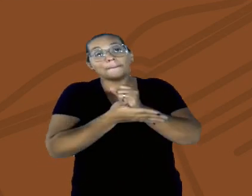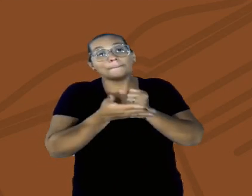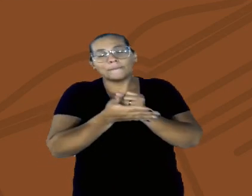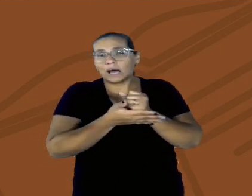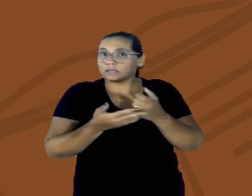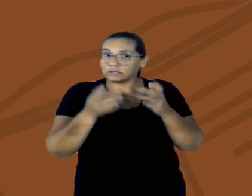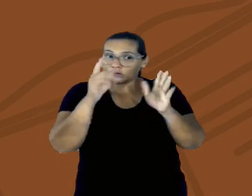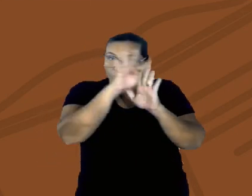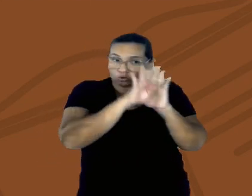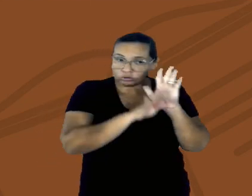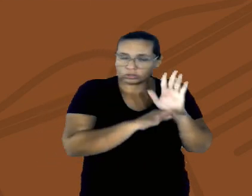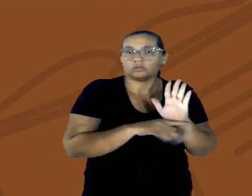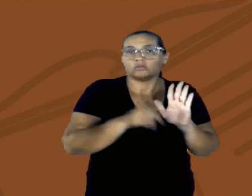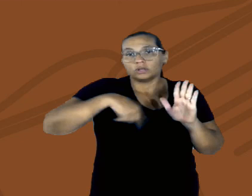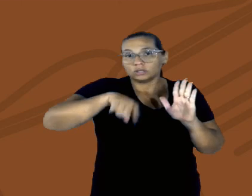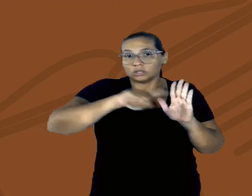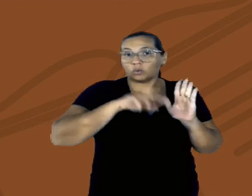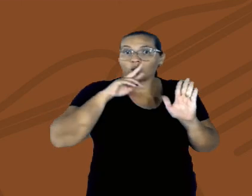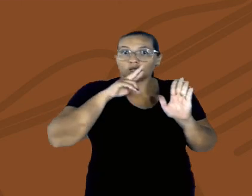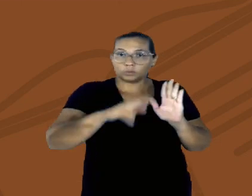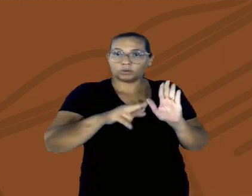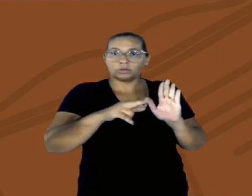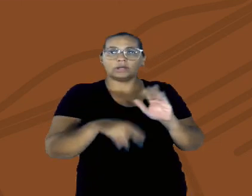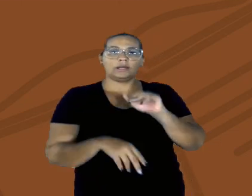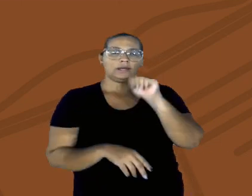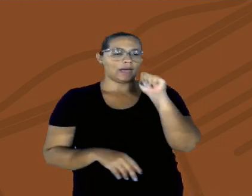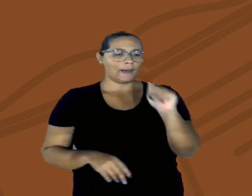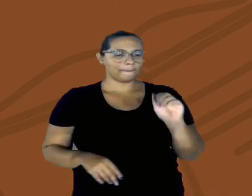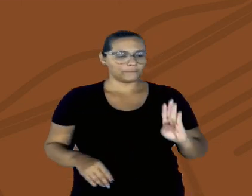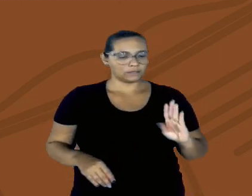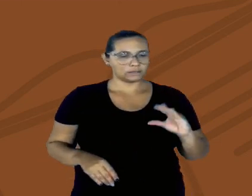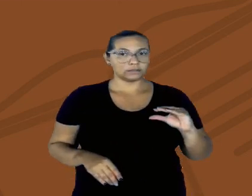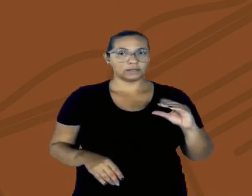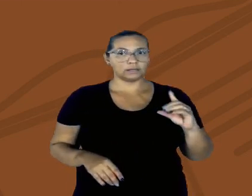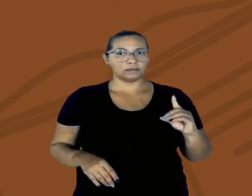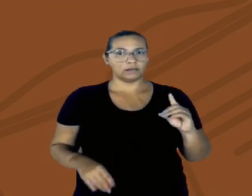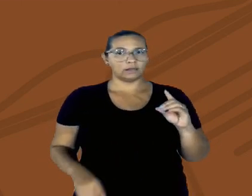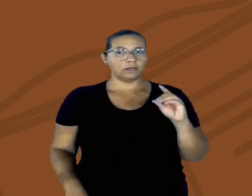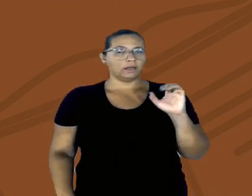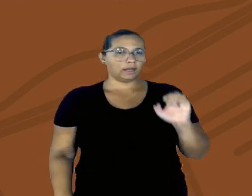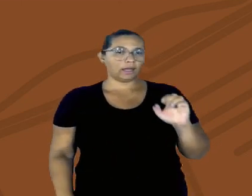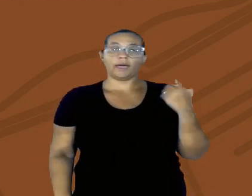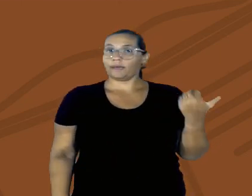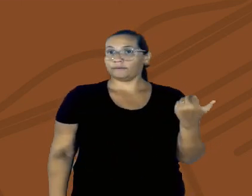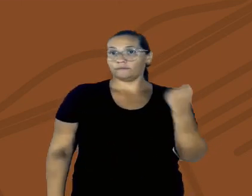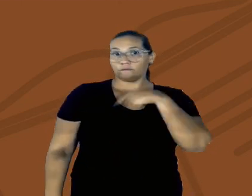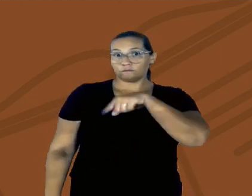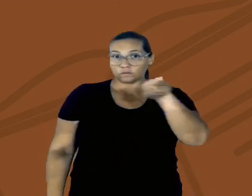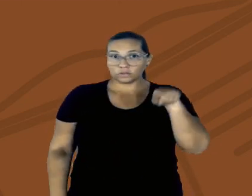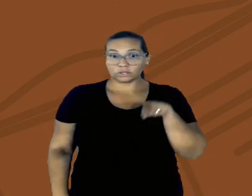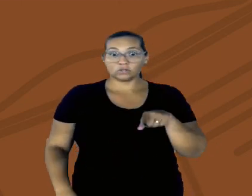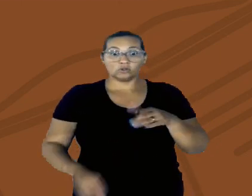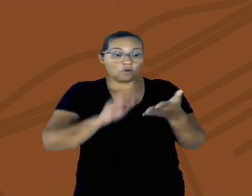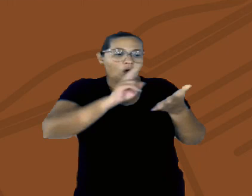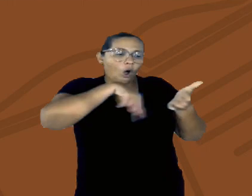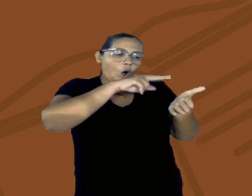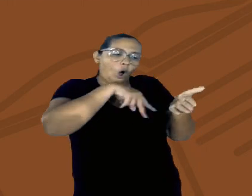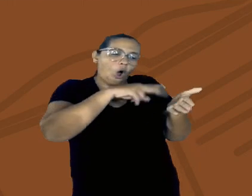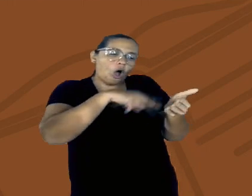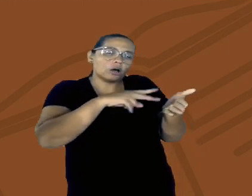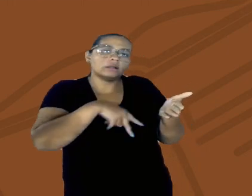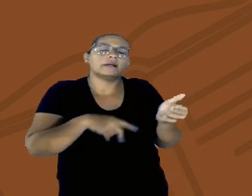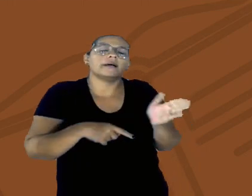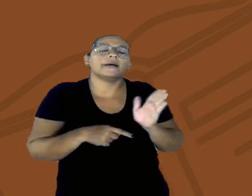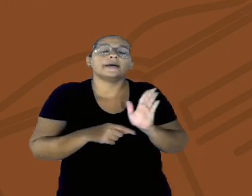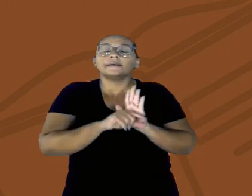a única alternativa que não garante a prevenção contra uma dessas doenças. Você vai ler as alternativas e vai marcar aquela que não